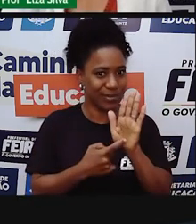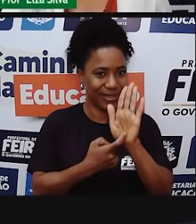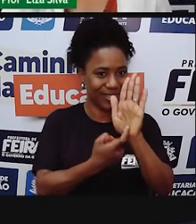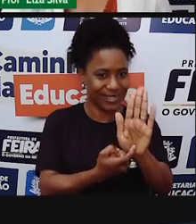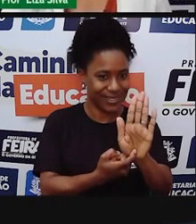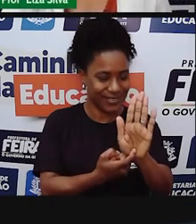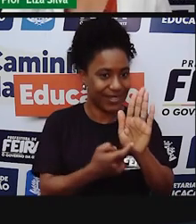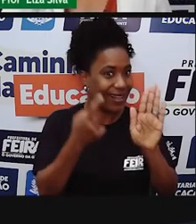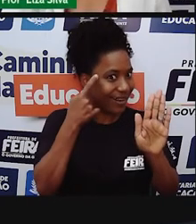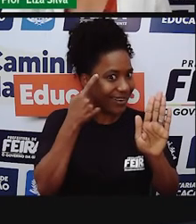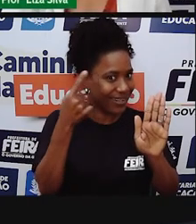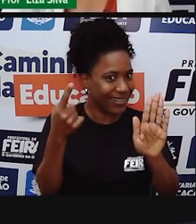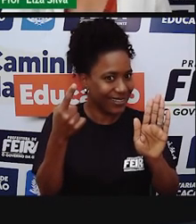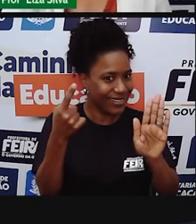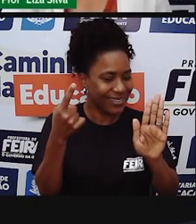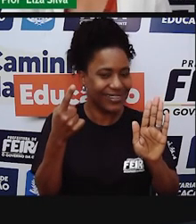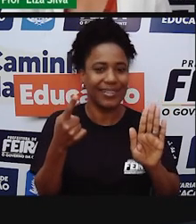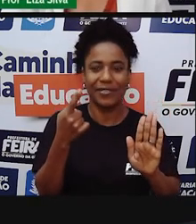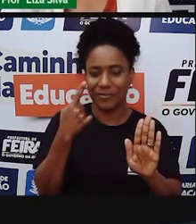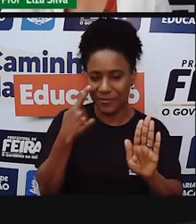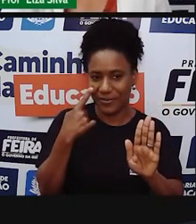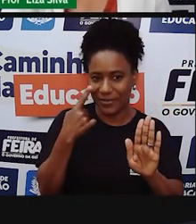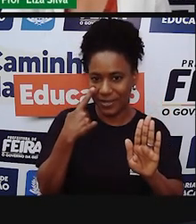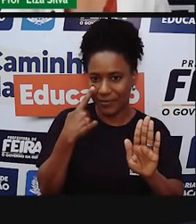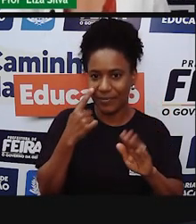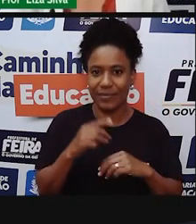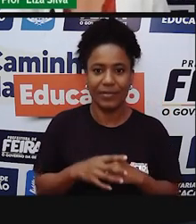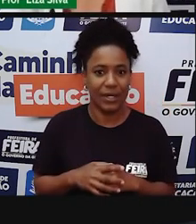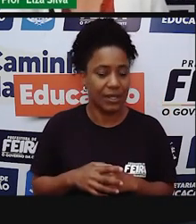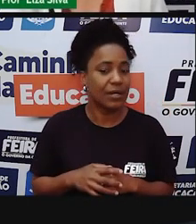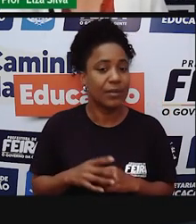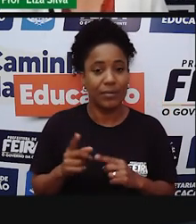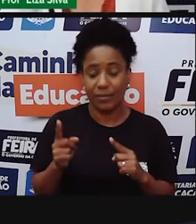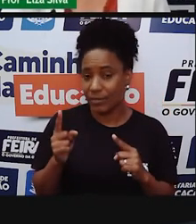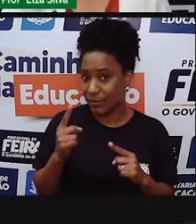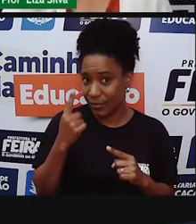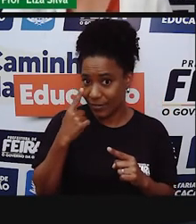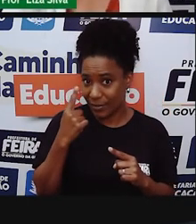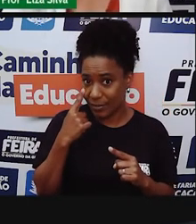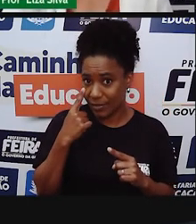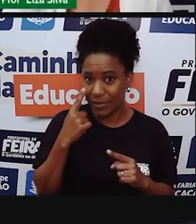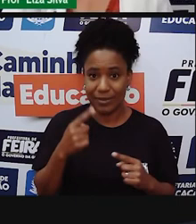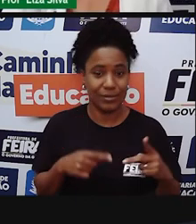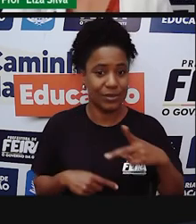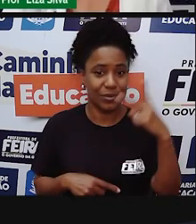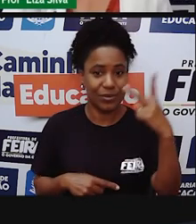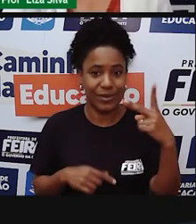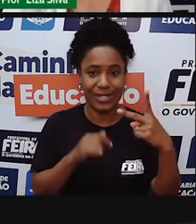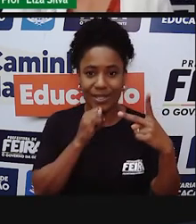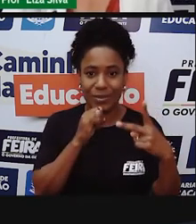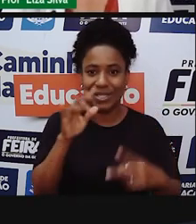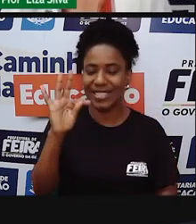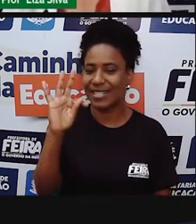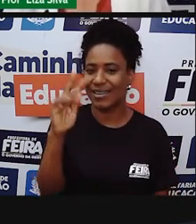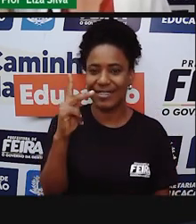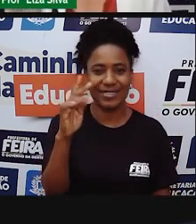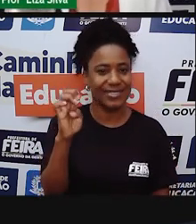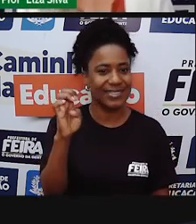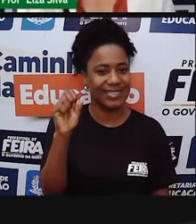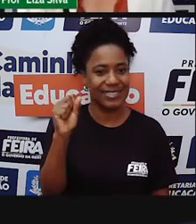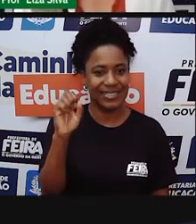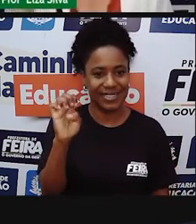demonstrativos. Ok? So, aqui nós temos no primeiro, ou melhor, no segundo exemplo, these, que é o